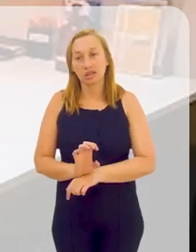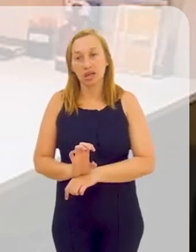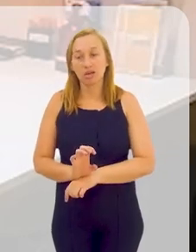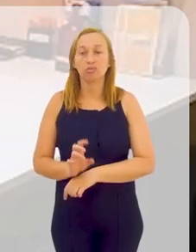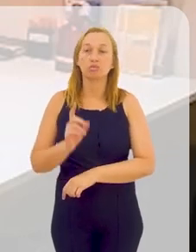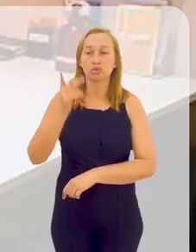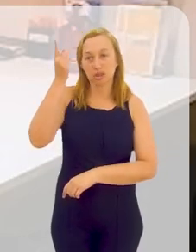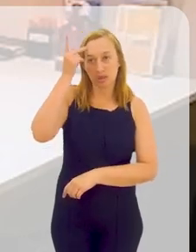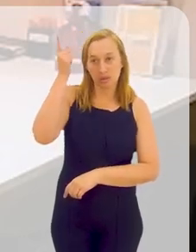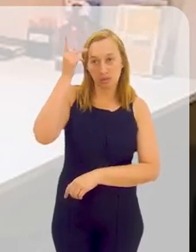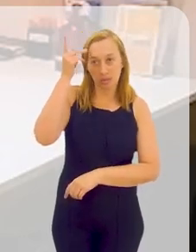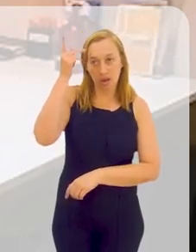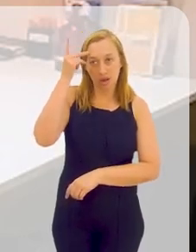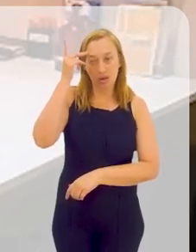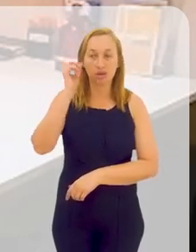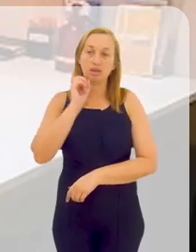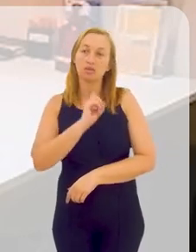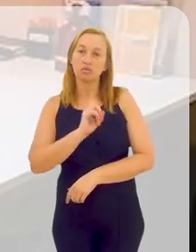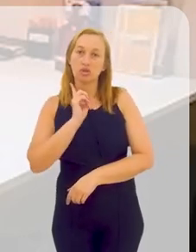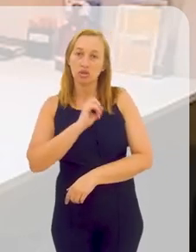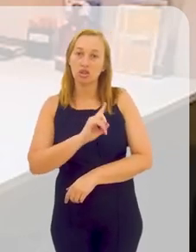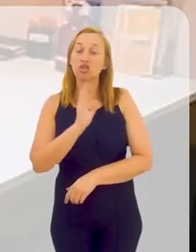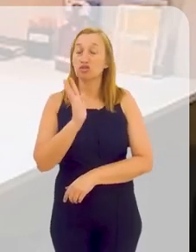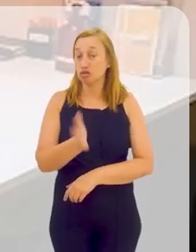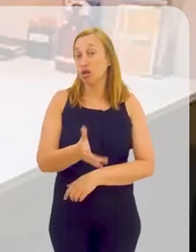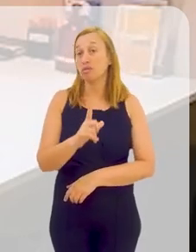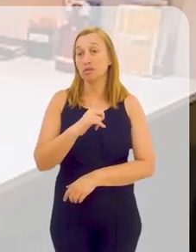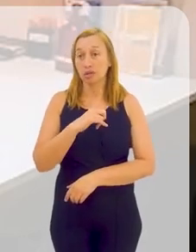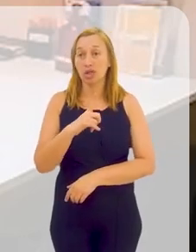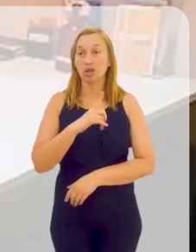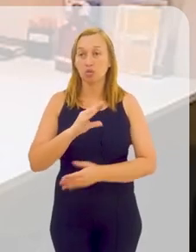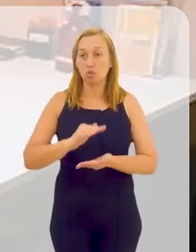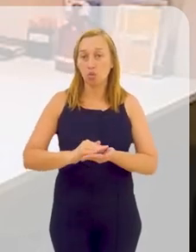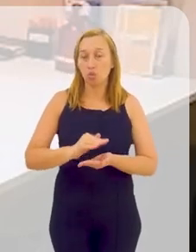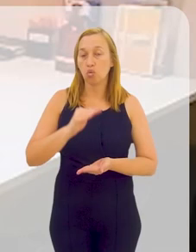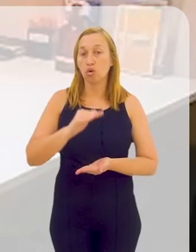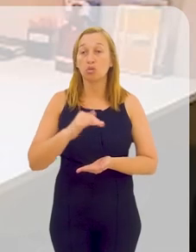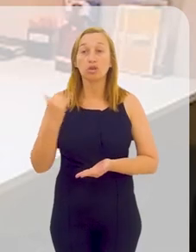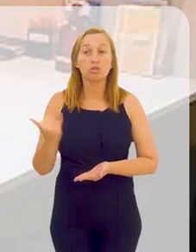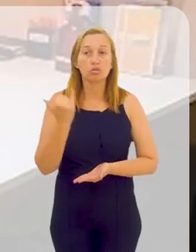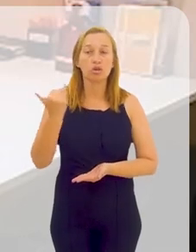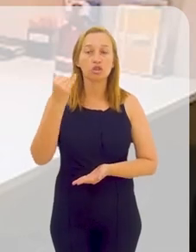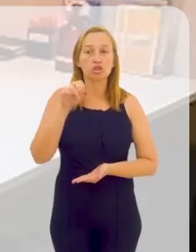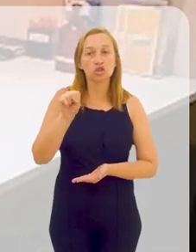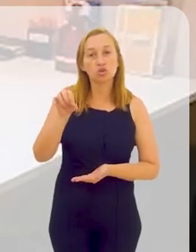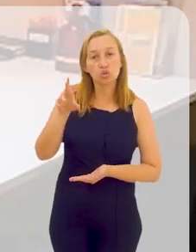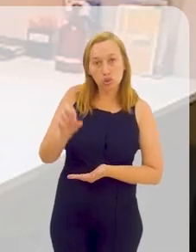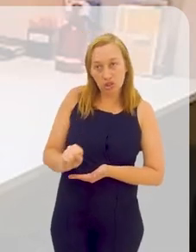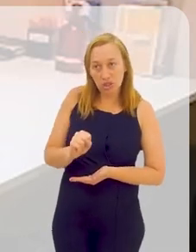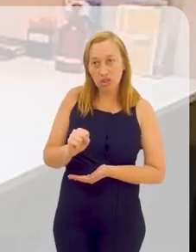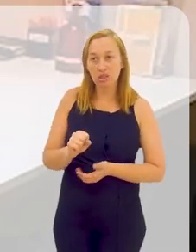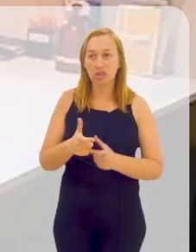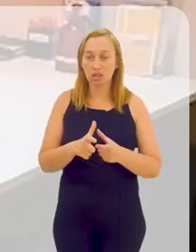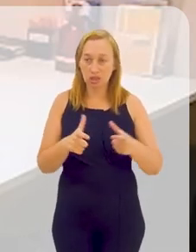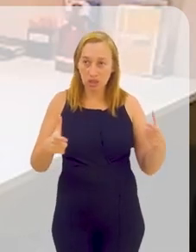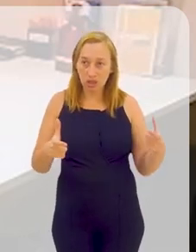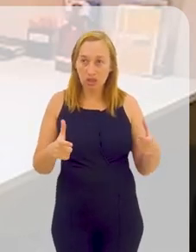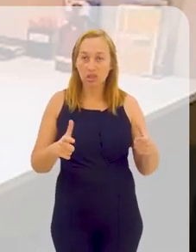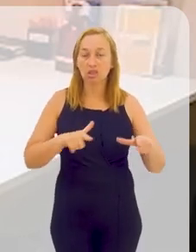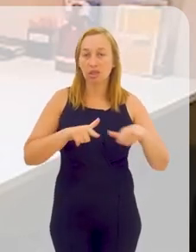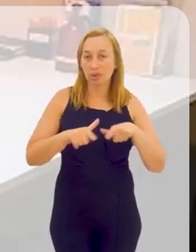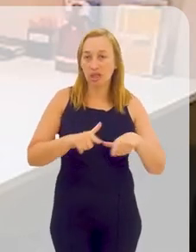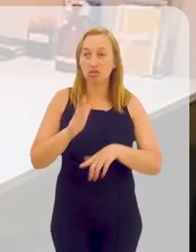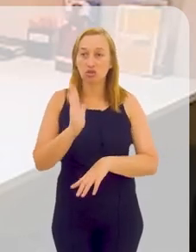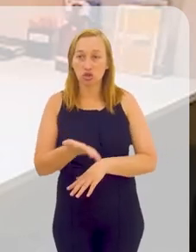estados como São Paulo e Minas Gerais já terem um volume importante de usinas solares de grande